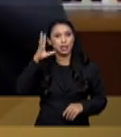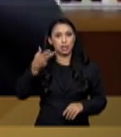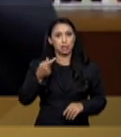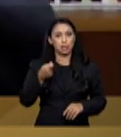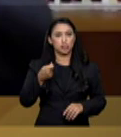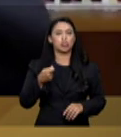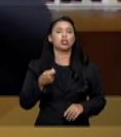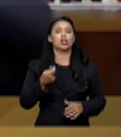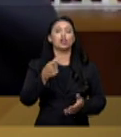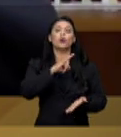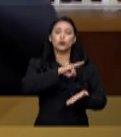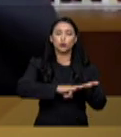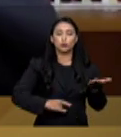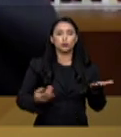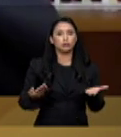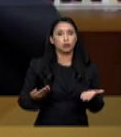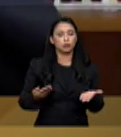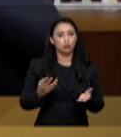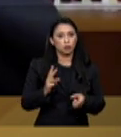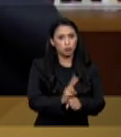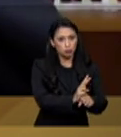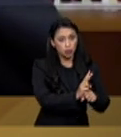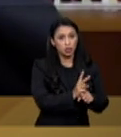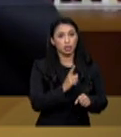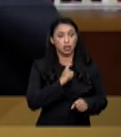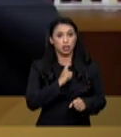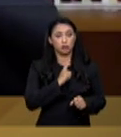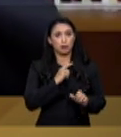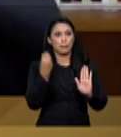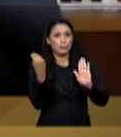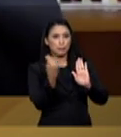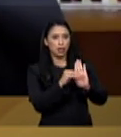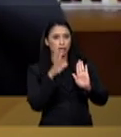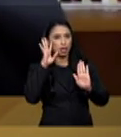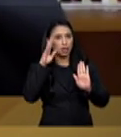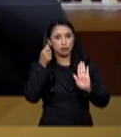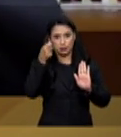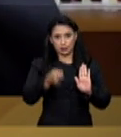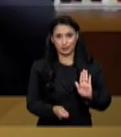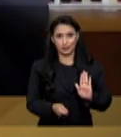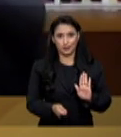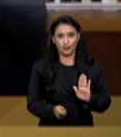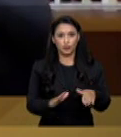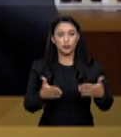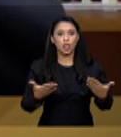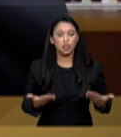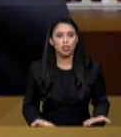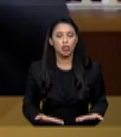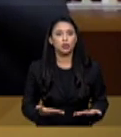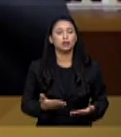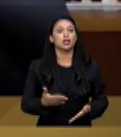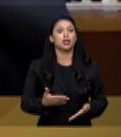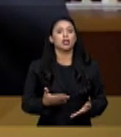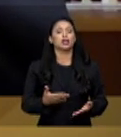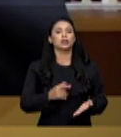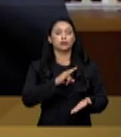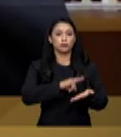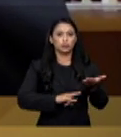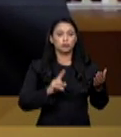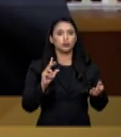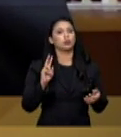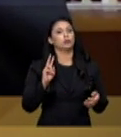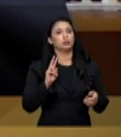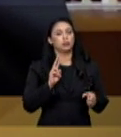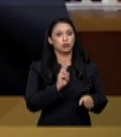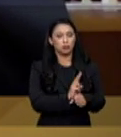liminar acolhendo os fundamentos da impetração. Embora medida liminar e mandado de segurança,